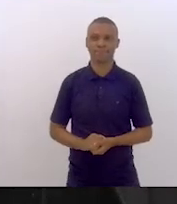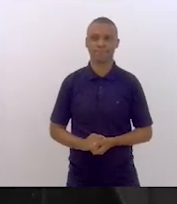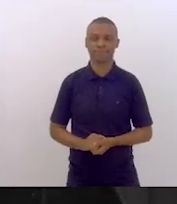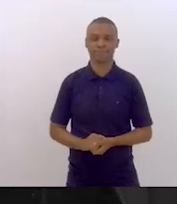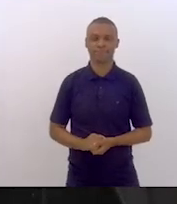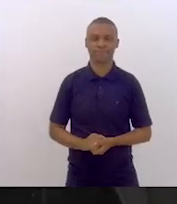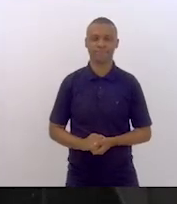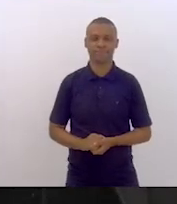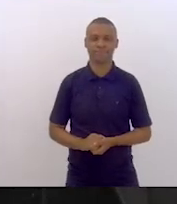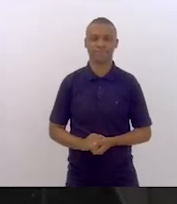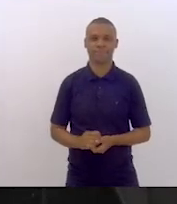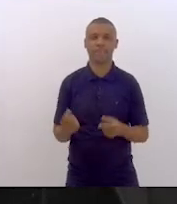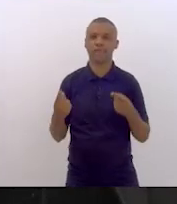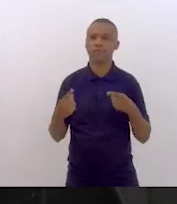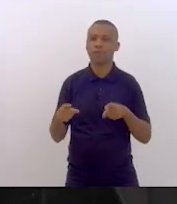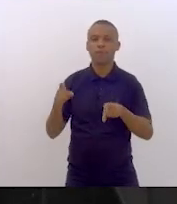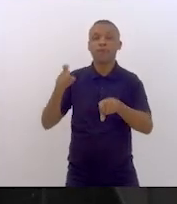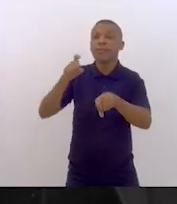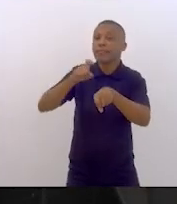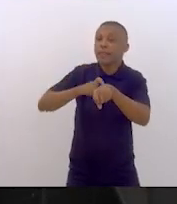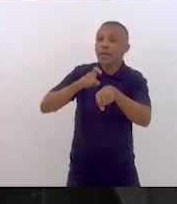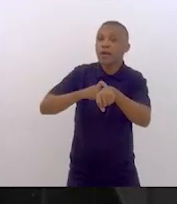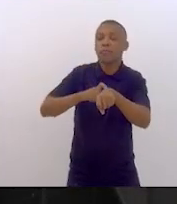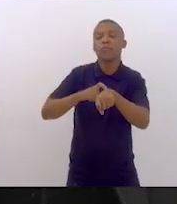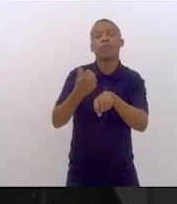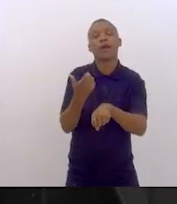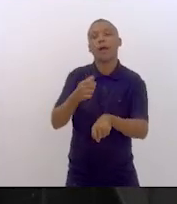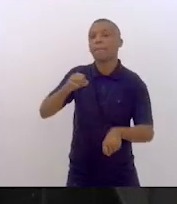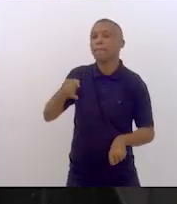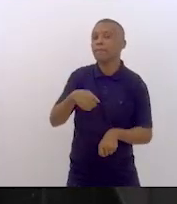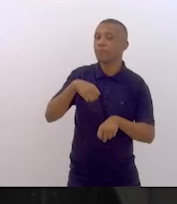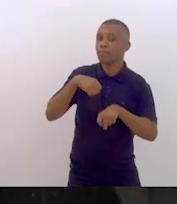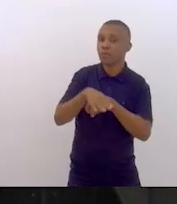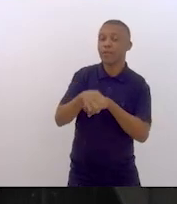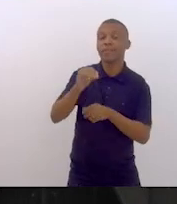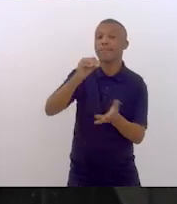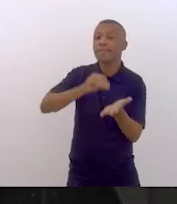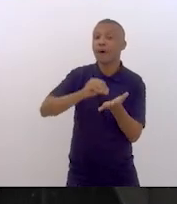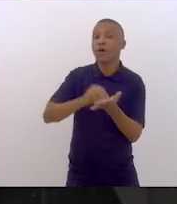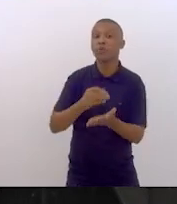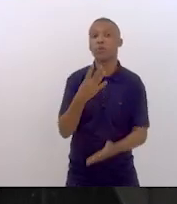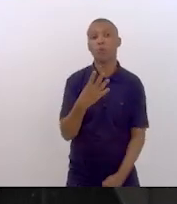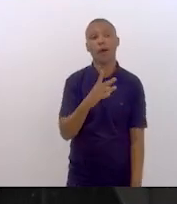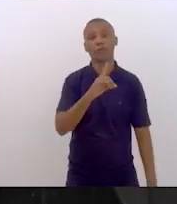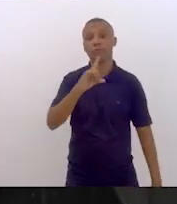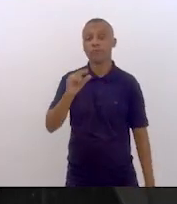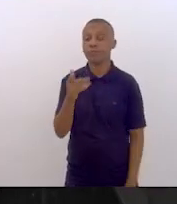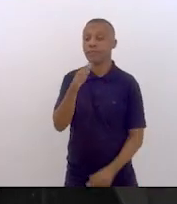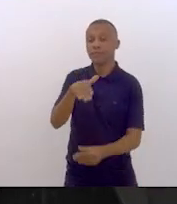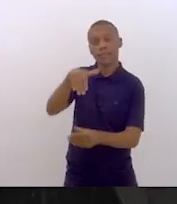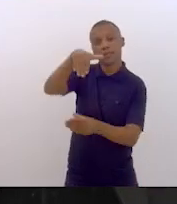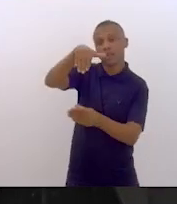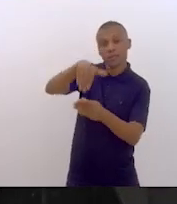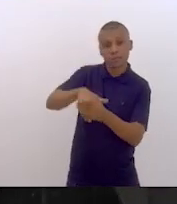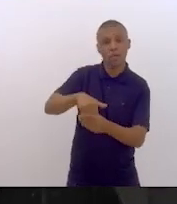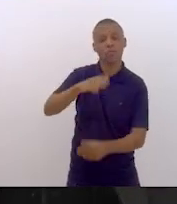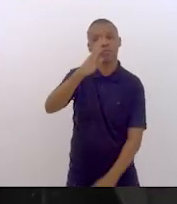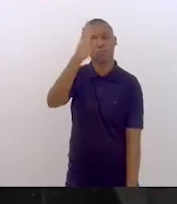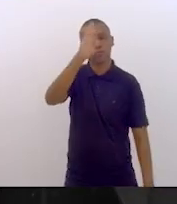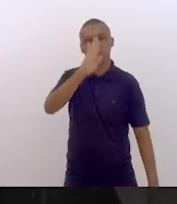estamos a quatro dias das eleições Gerais nesse país